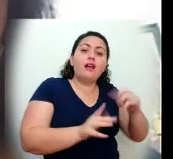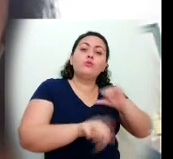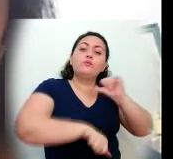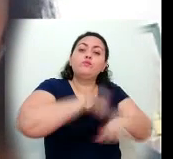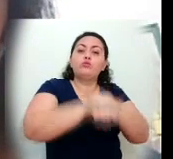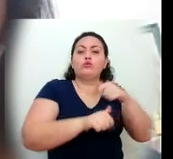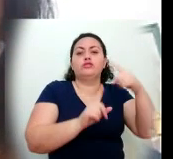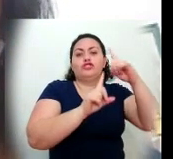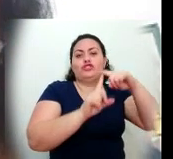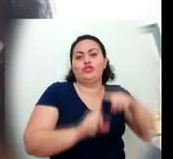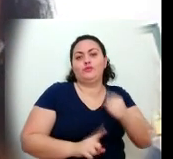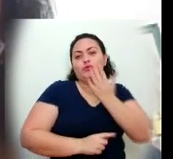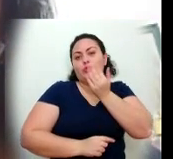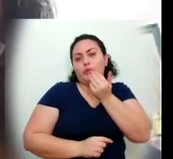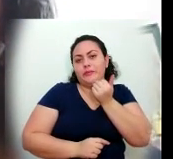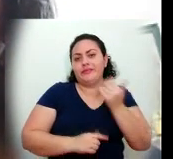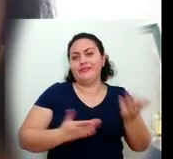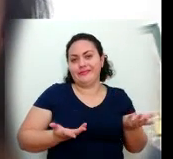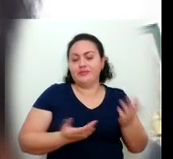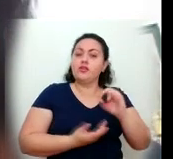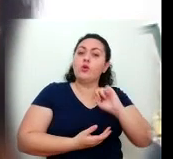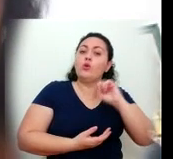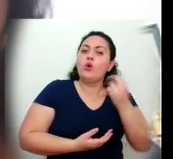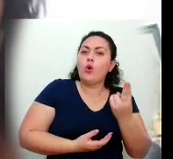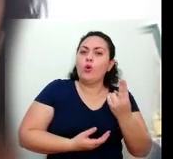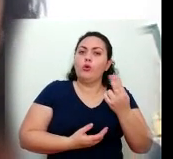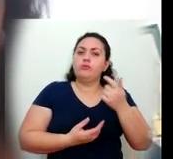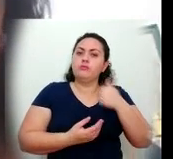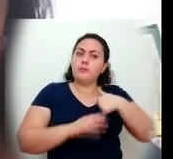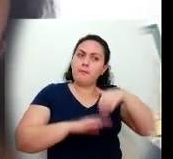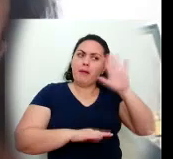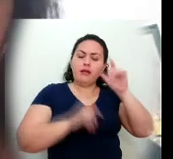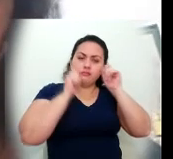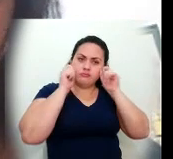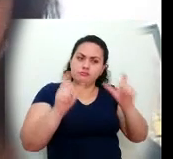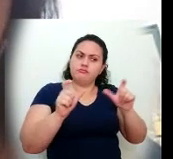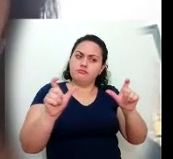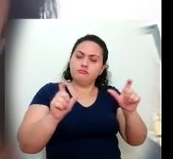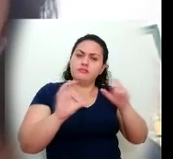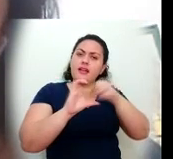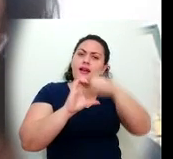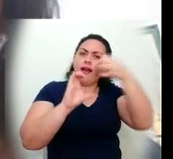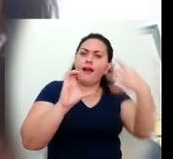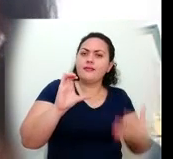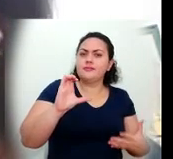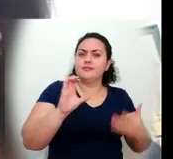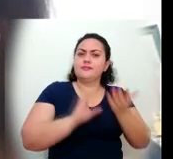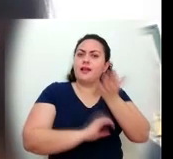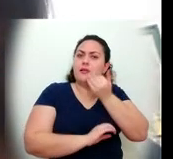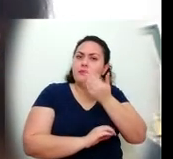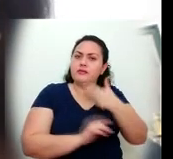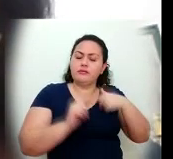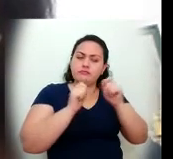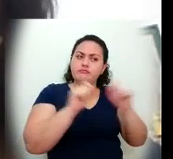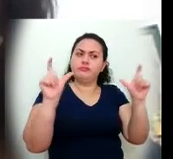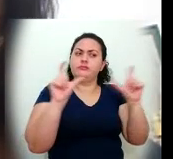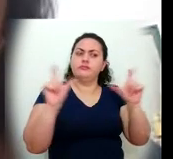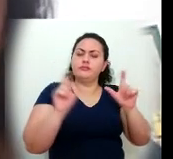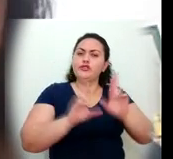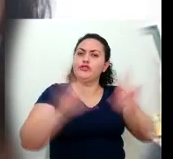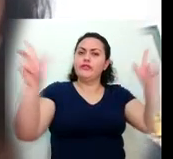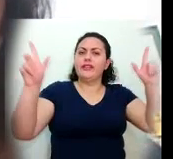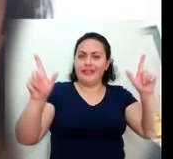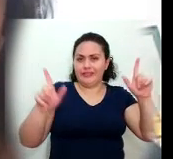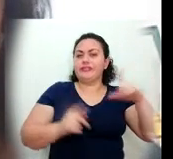modificação, né? Ou vai se acender um pouco mais algumas características na nossa alimentação. Né? Então vai